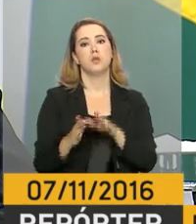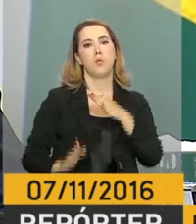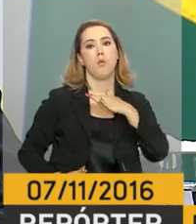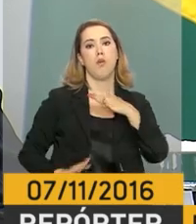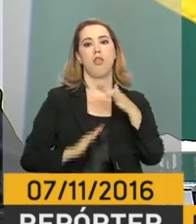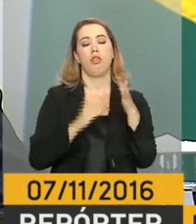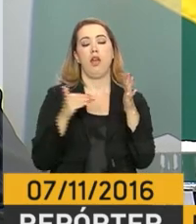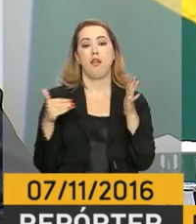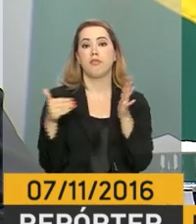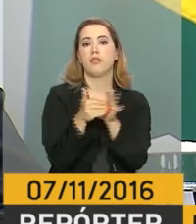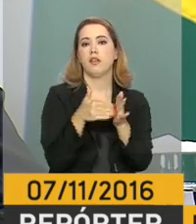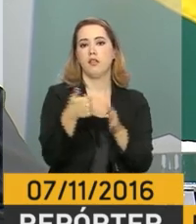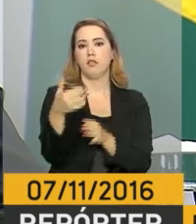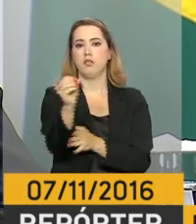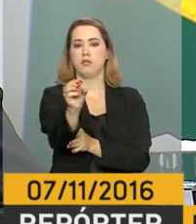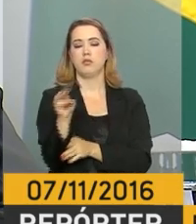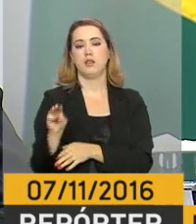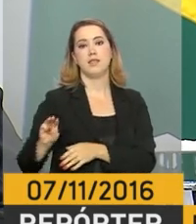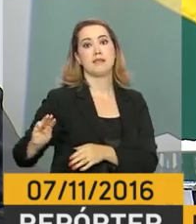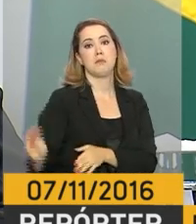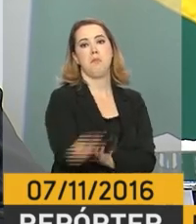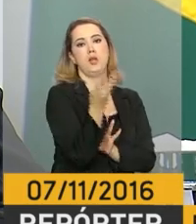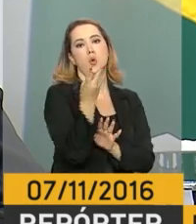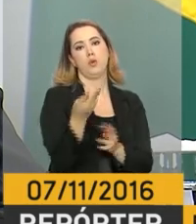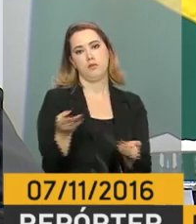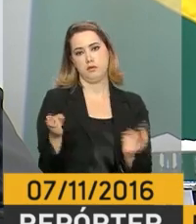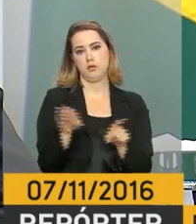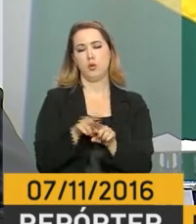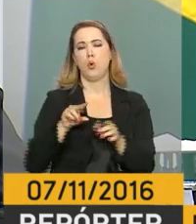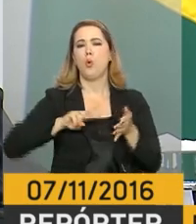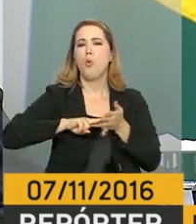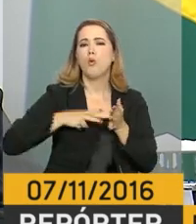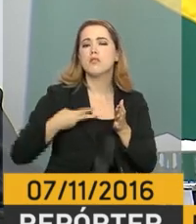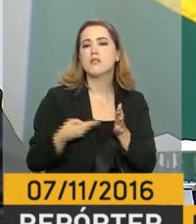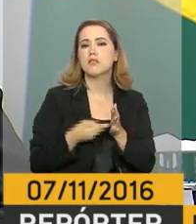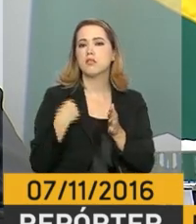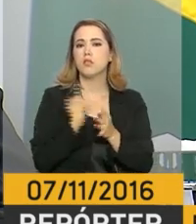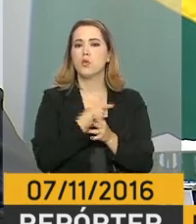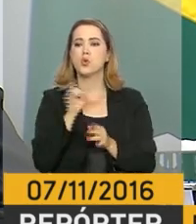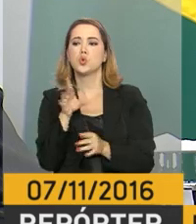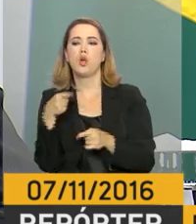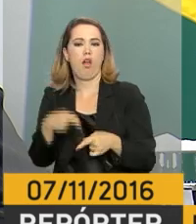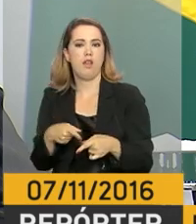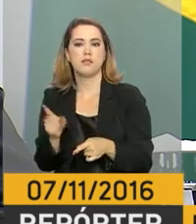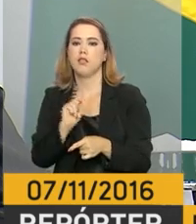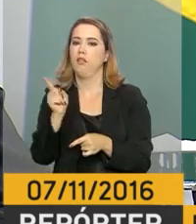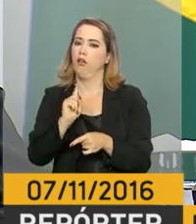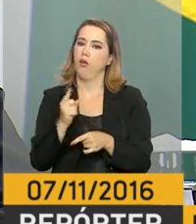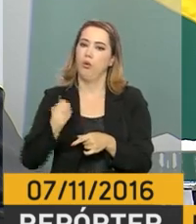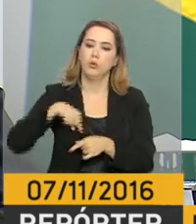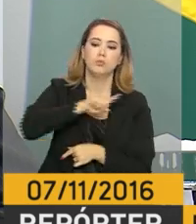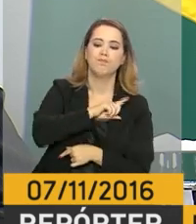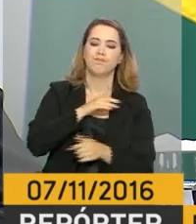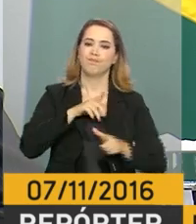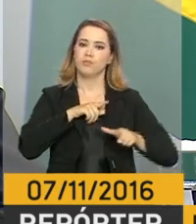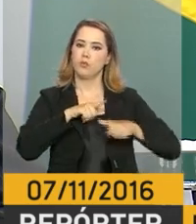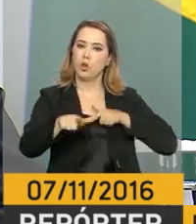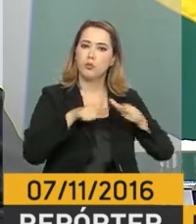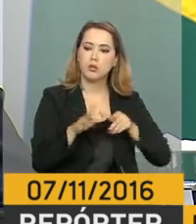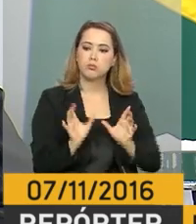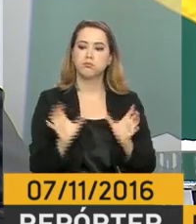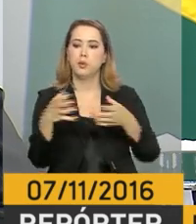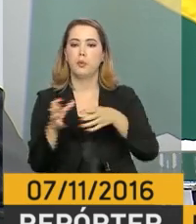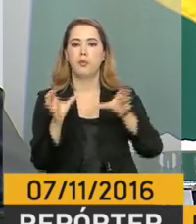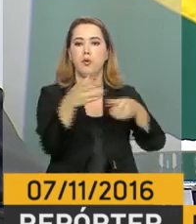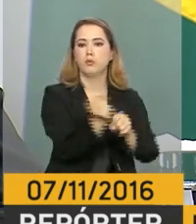estas obras é que foram selecionadas. Isso não quer significar que nós vamos ficar apenas nessas obras. É claro que, ao depois, nós